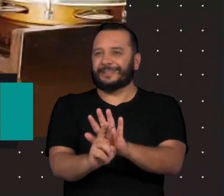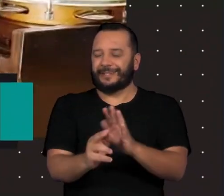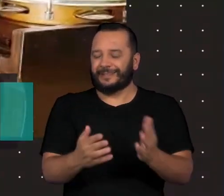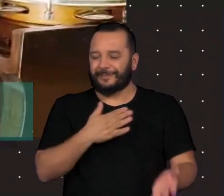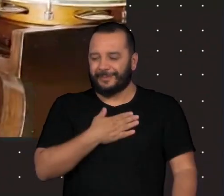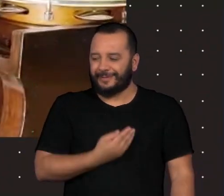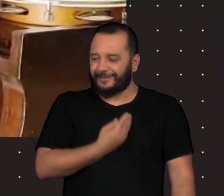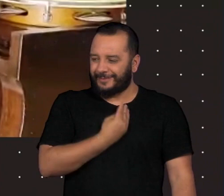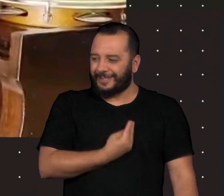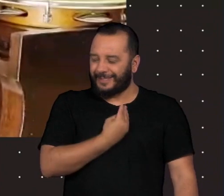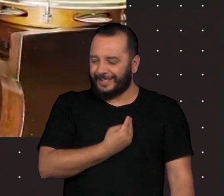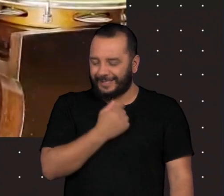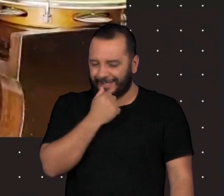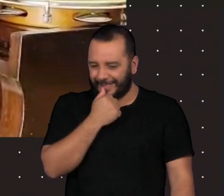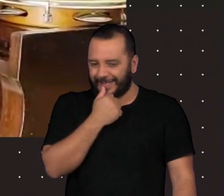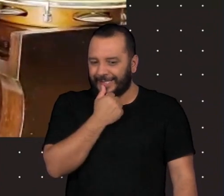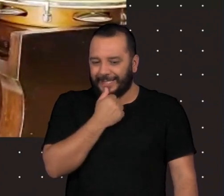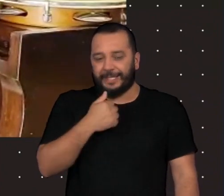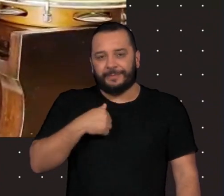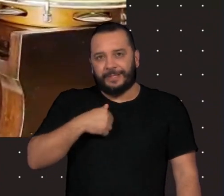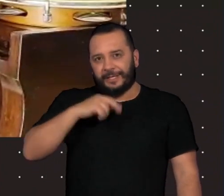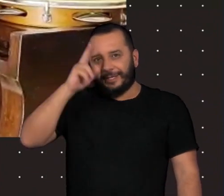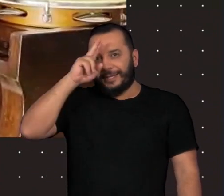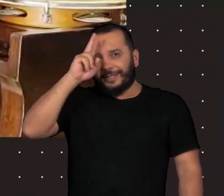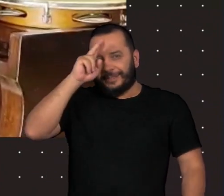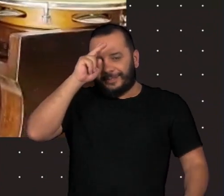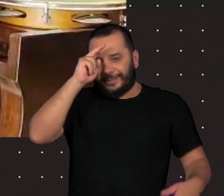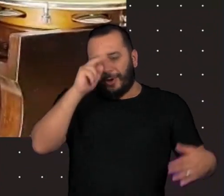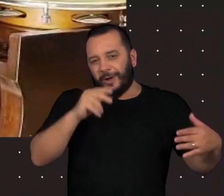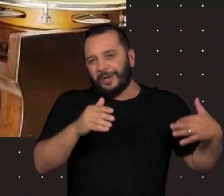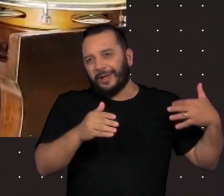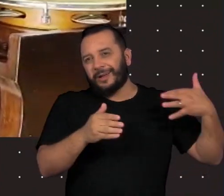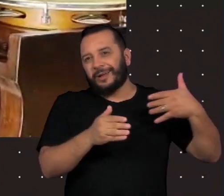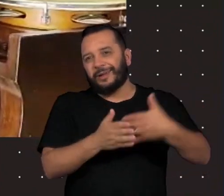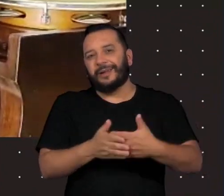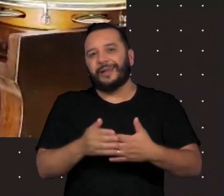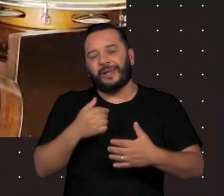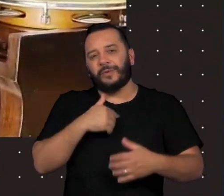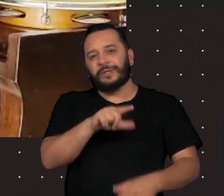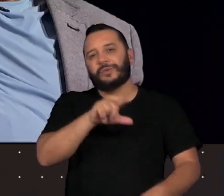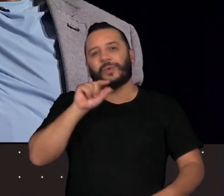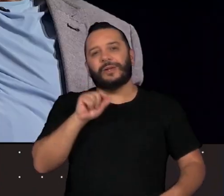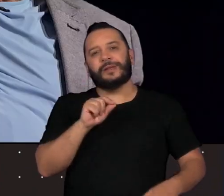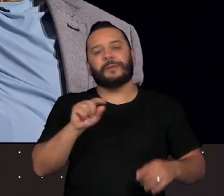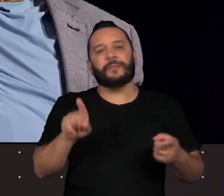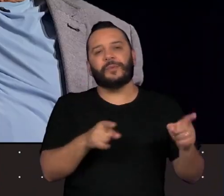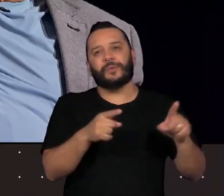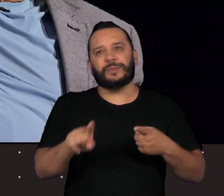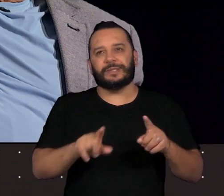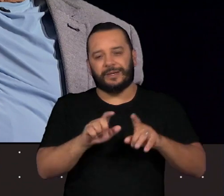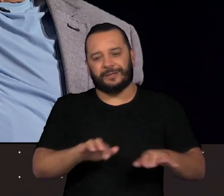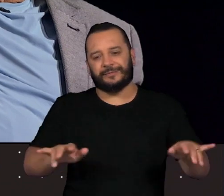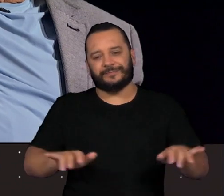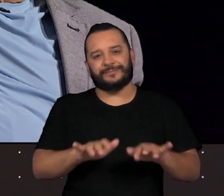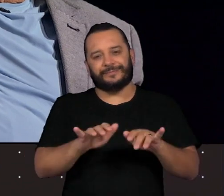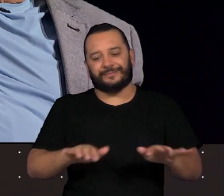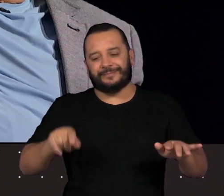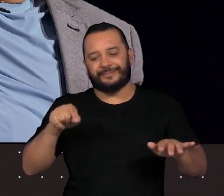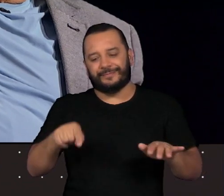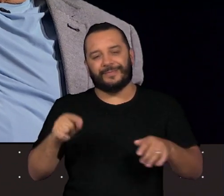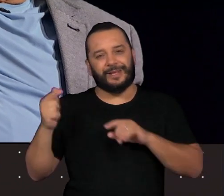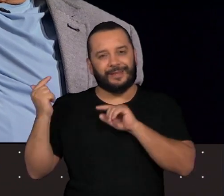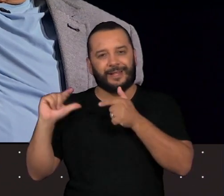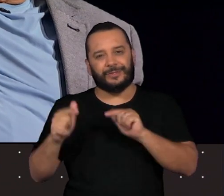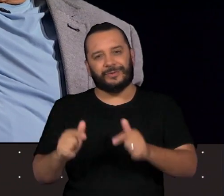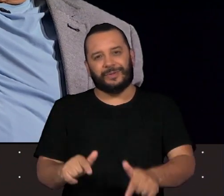estrada pessoalmente eu acho que eu decidi fazer música tocando piano piano clássico que eu trabalho mas